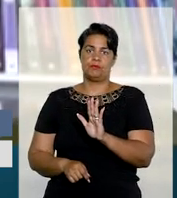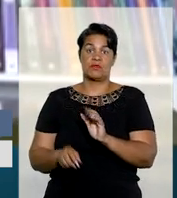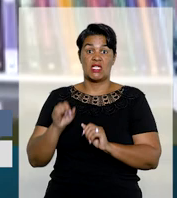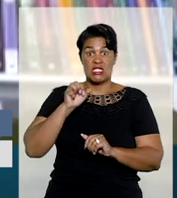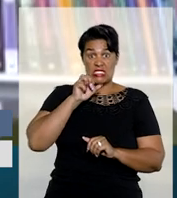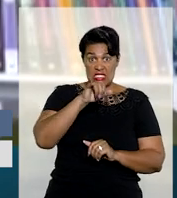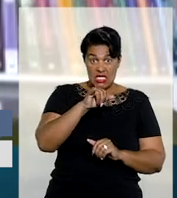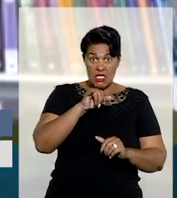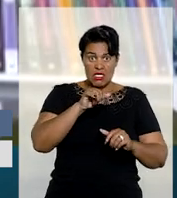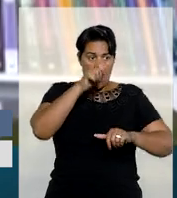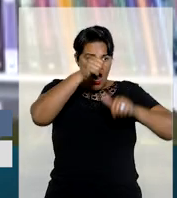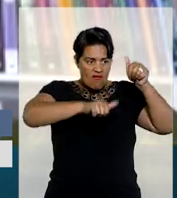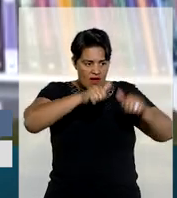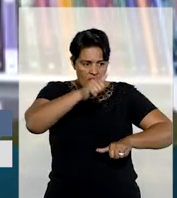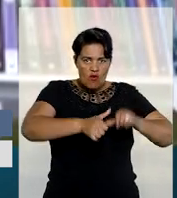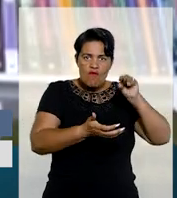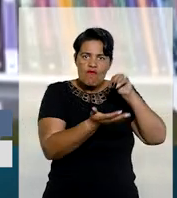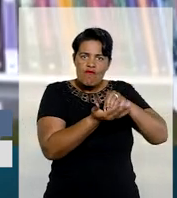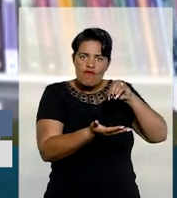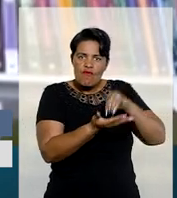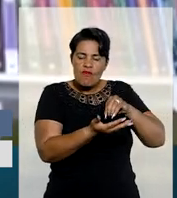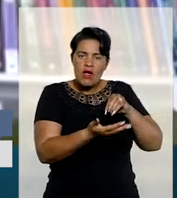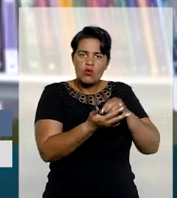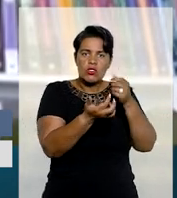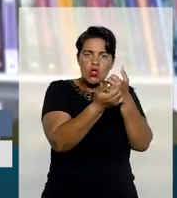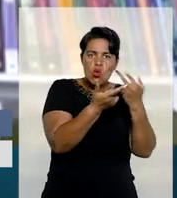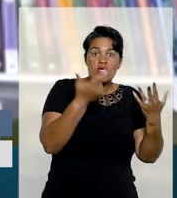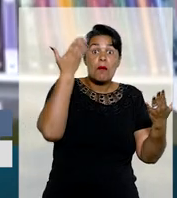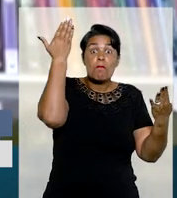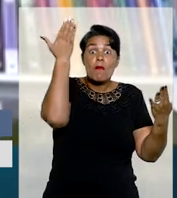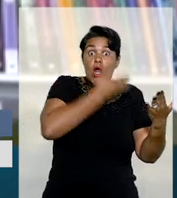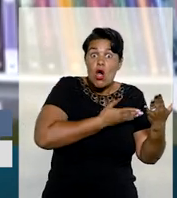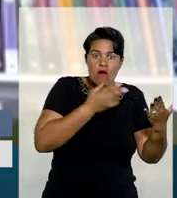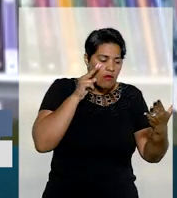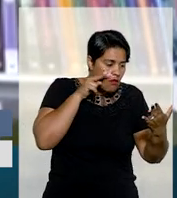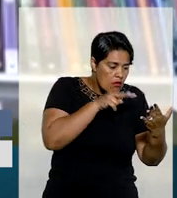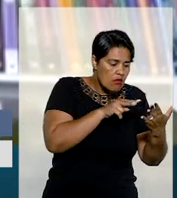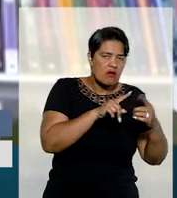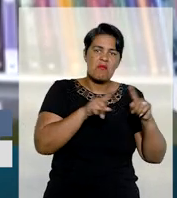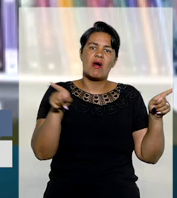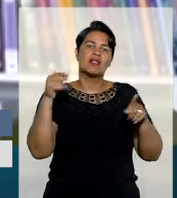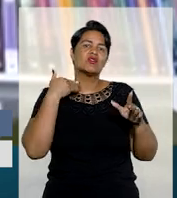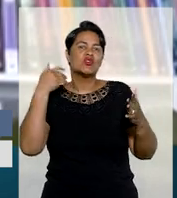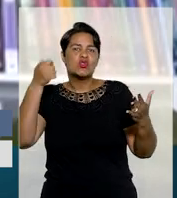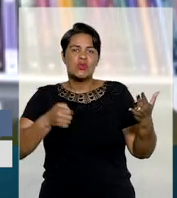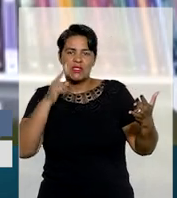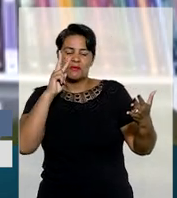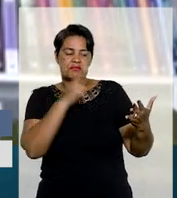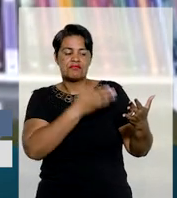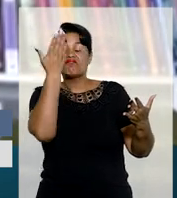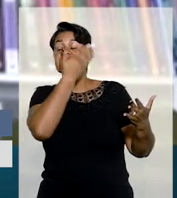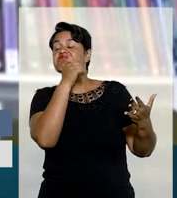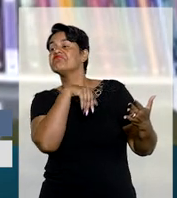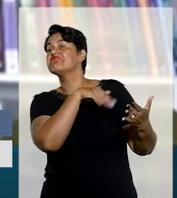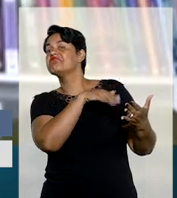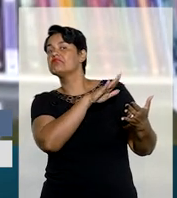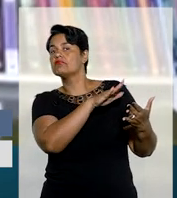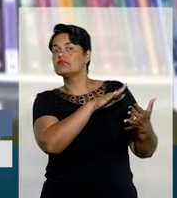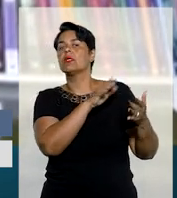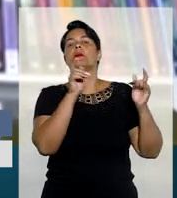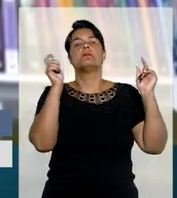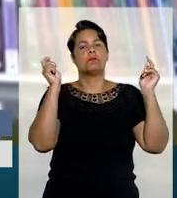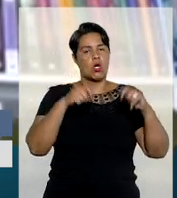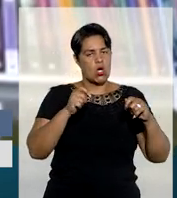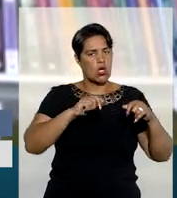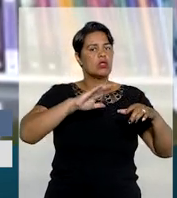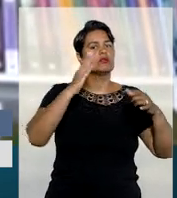daquela decisão. Então, se uma prova deixou de ser analisada, nós estamos sim diante de uma hipótese expressa de cabimento dos